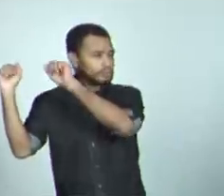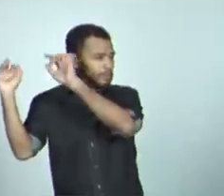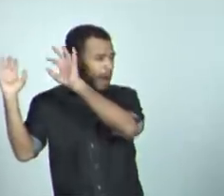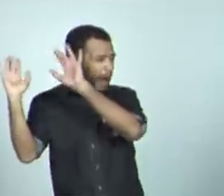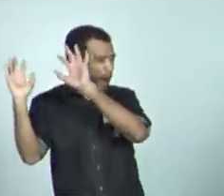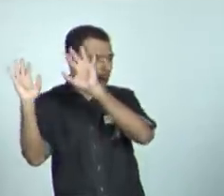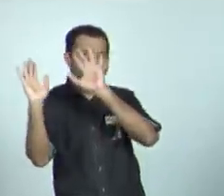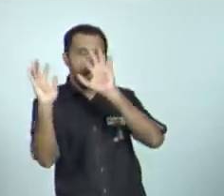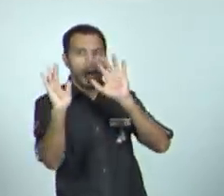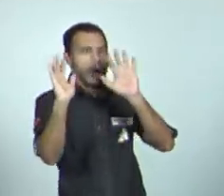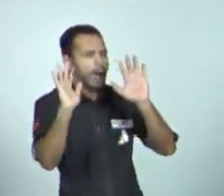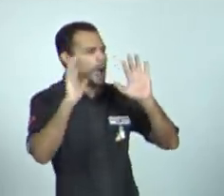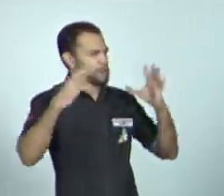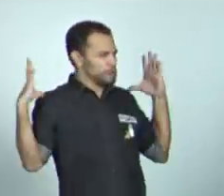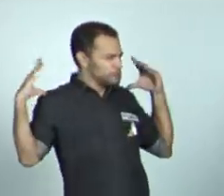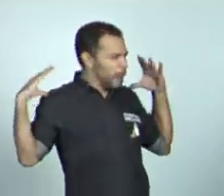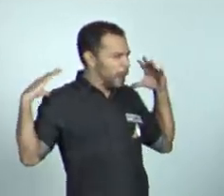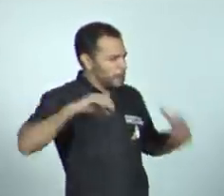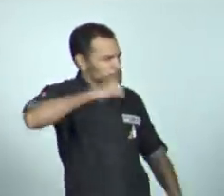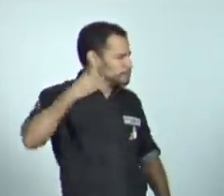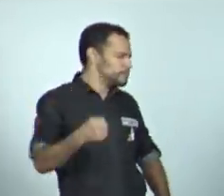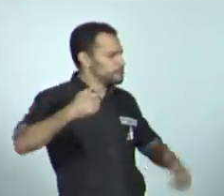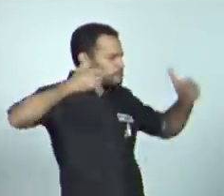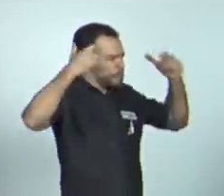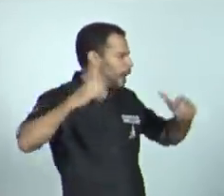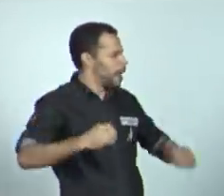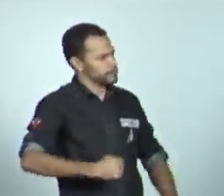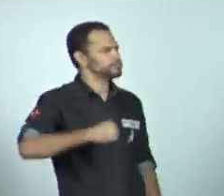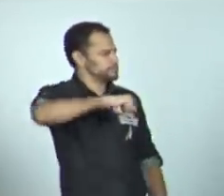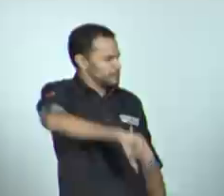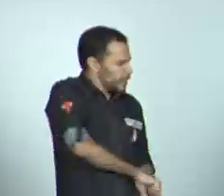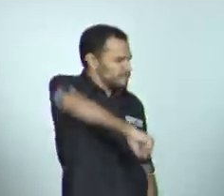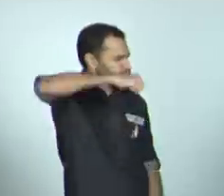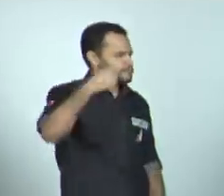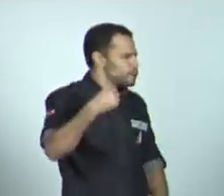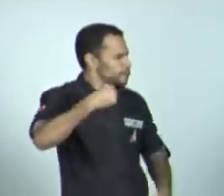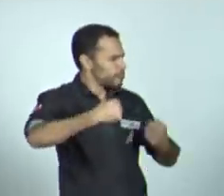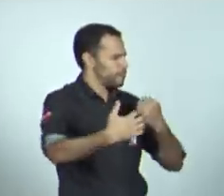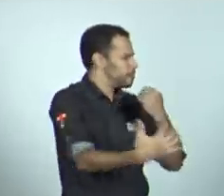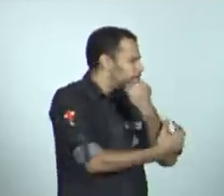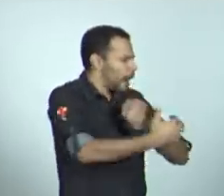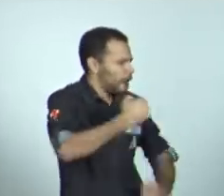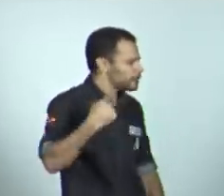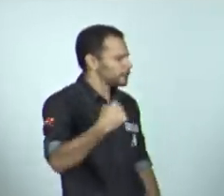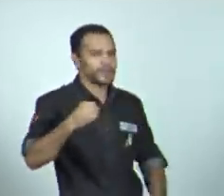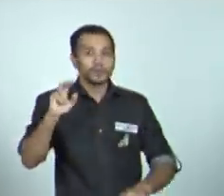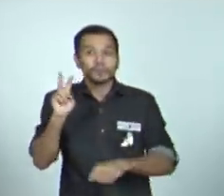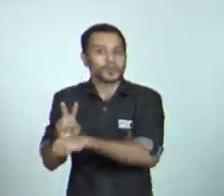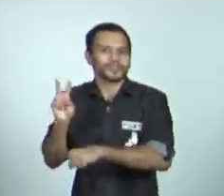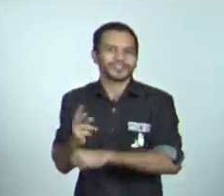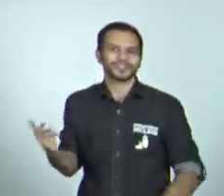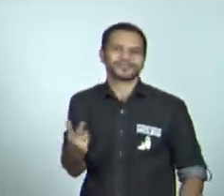exército de anjos do senhor de cavaleiros do senhor quais espada de fogo protegendo a